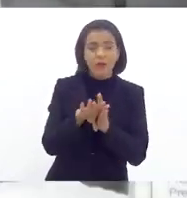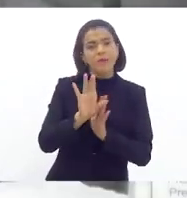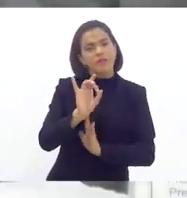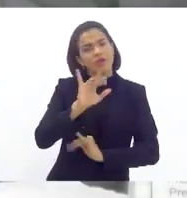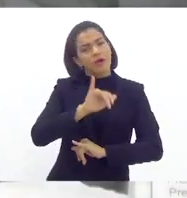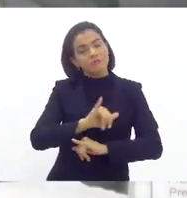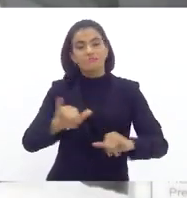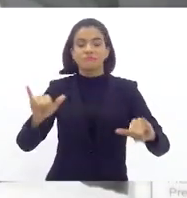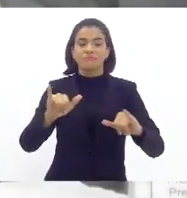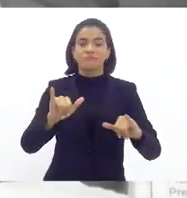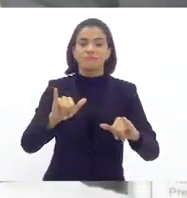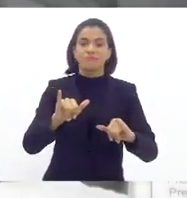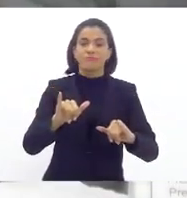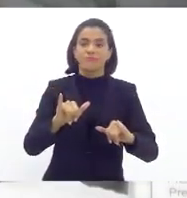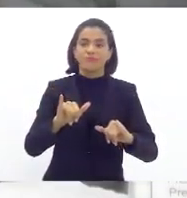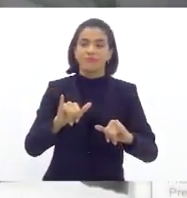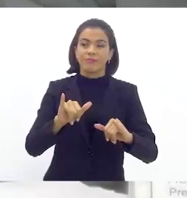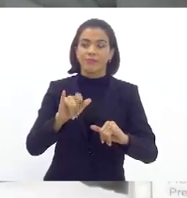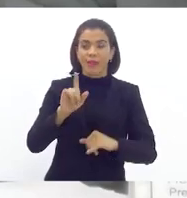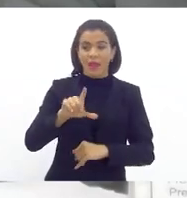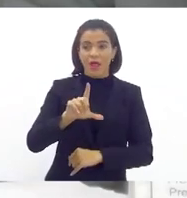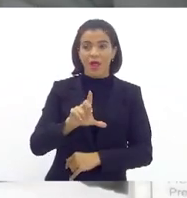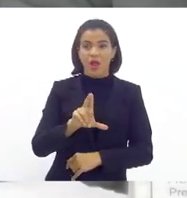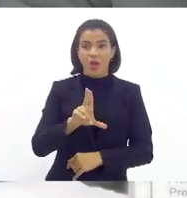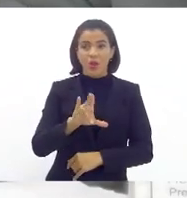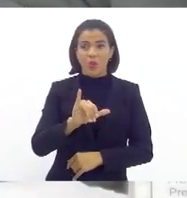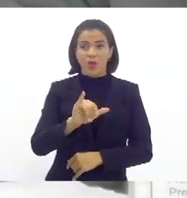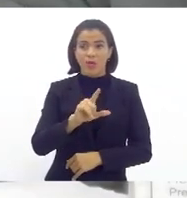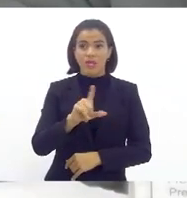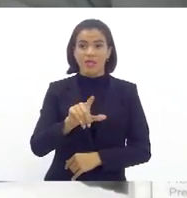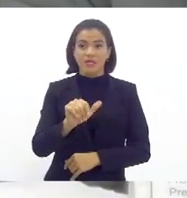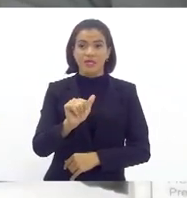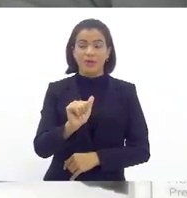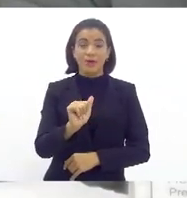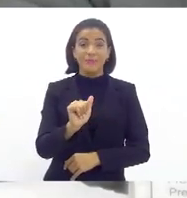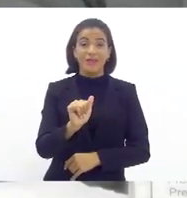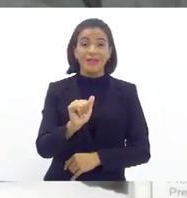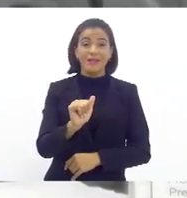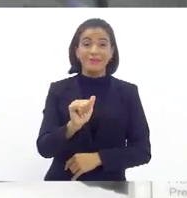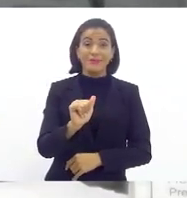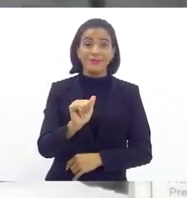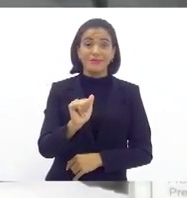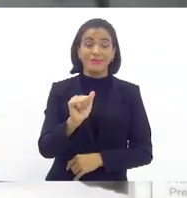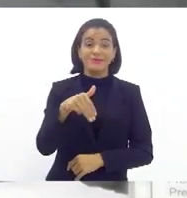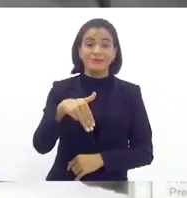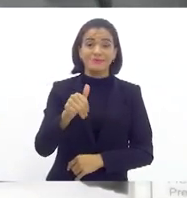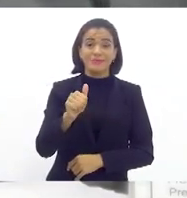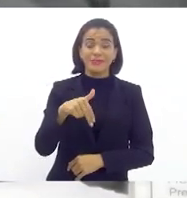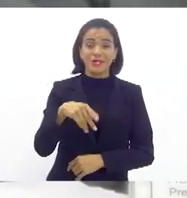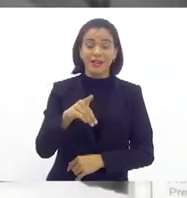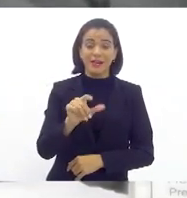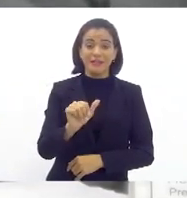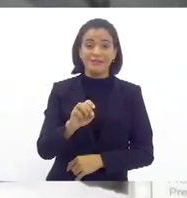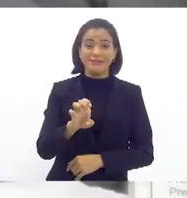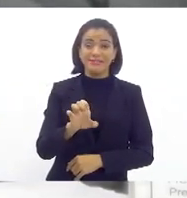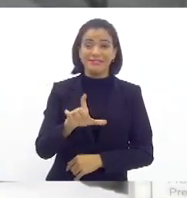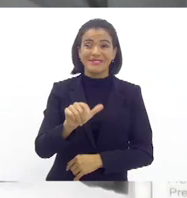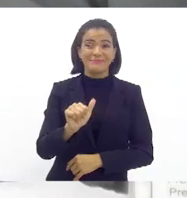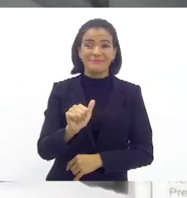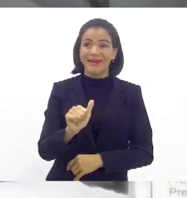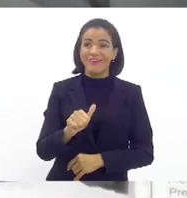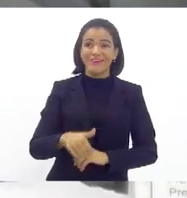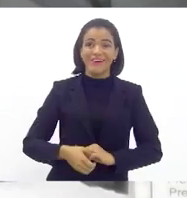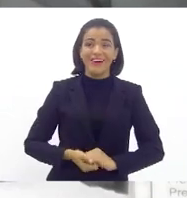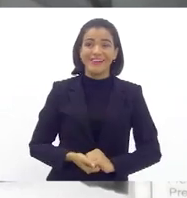anunciar, que é a Luísa Mandela. Não chegou ainda, mas tem um sobrenome inesquecível.